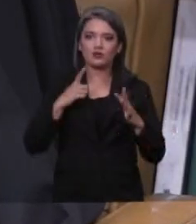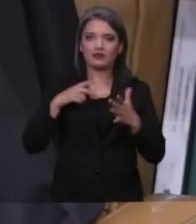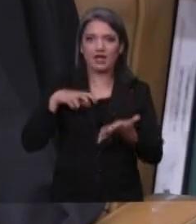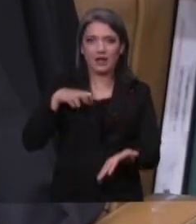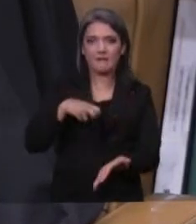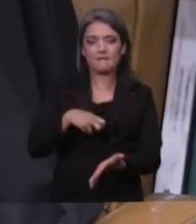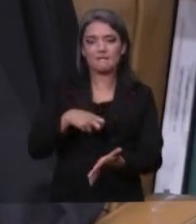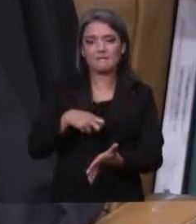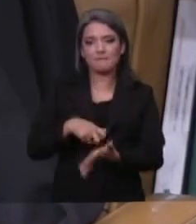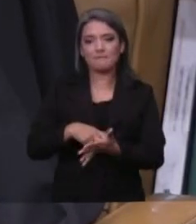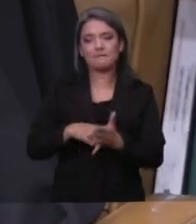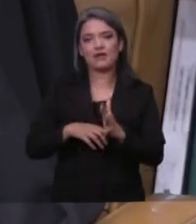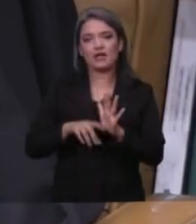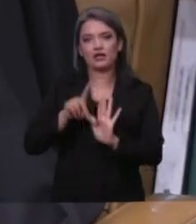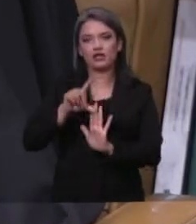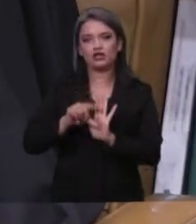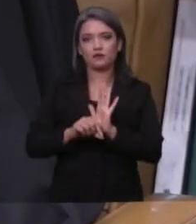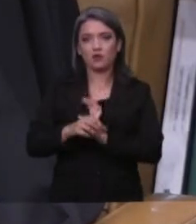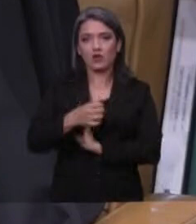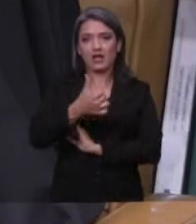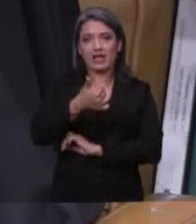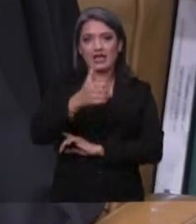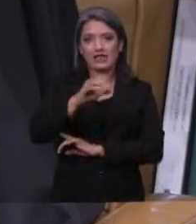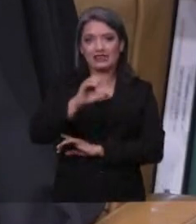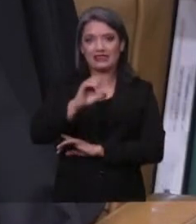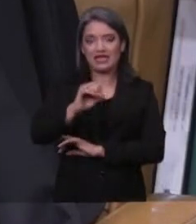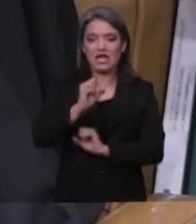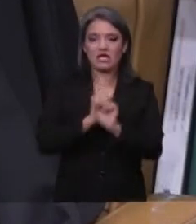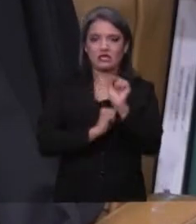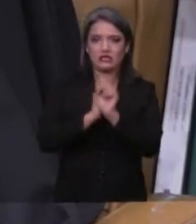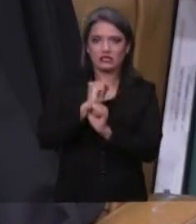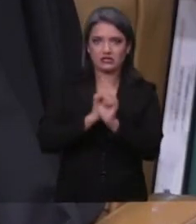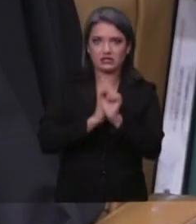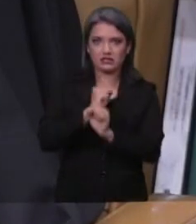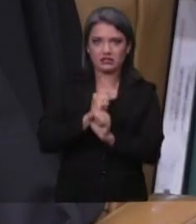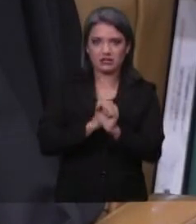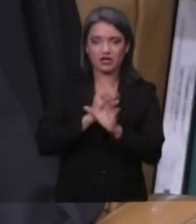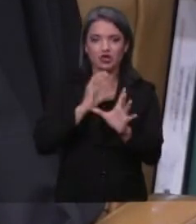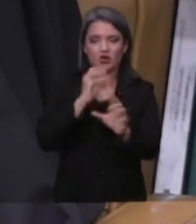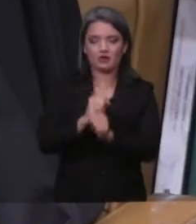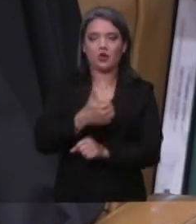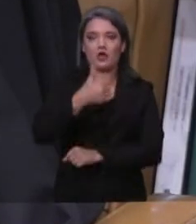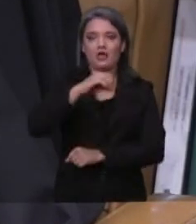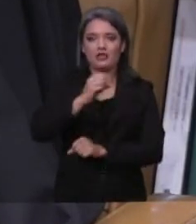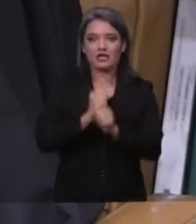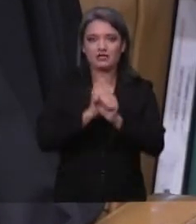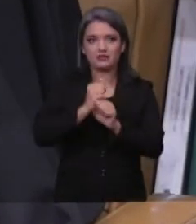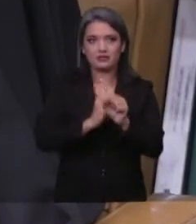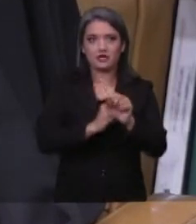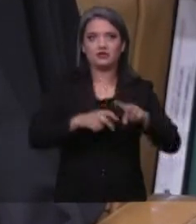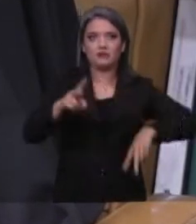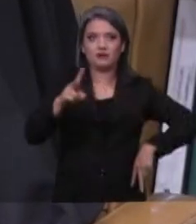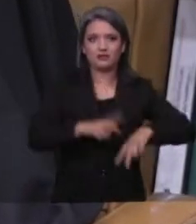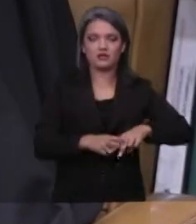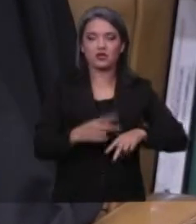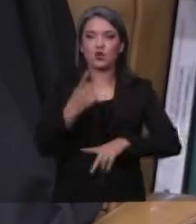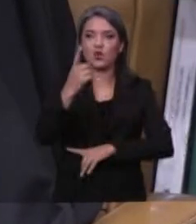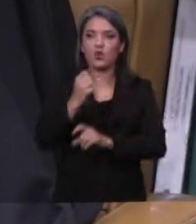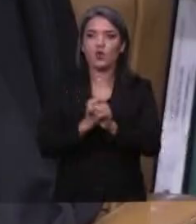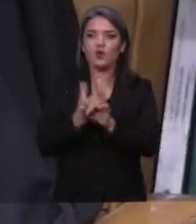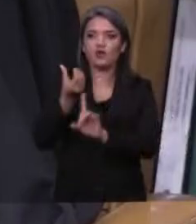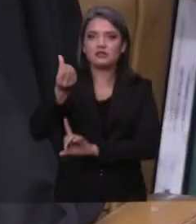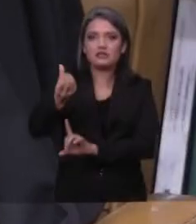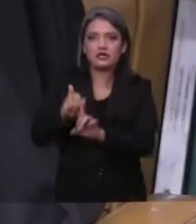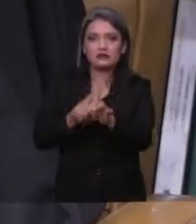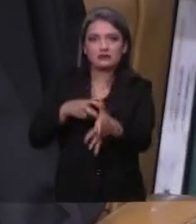pena para 10 anos de reclusão e 1 ano e 6 meses de detenção, e acompanho o